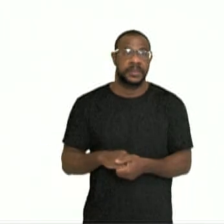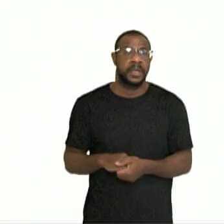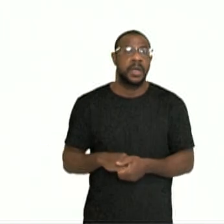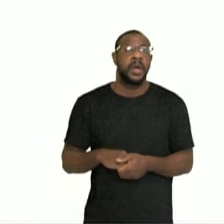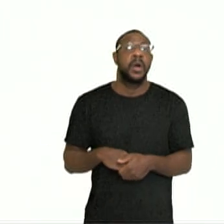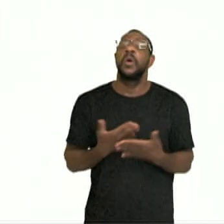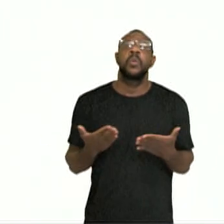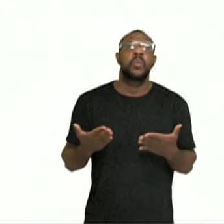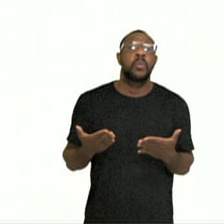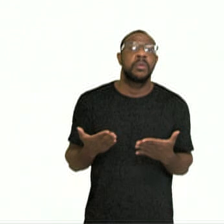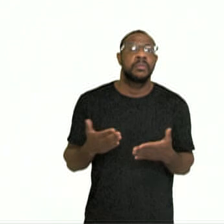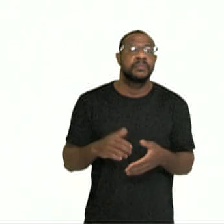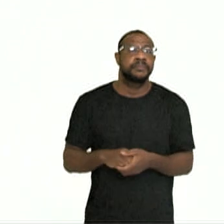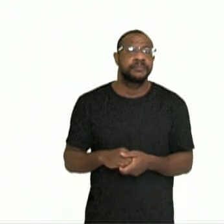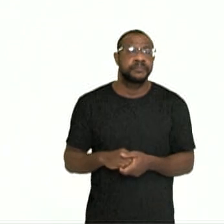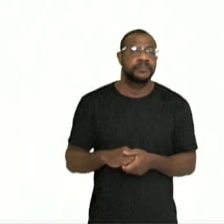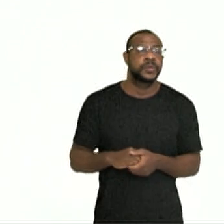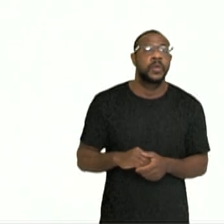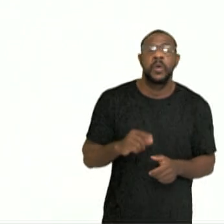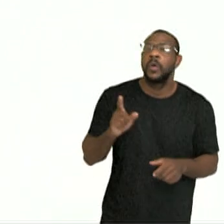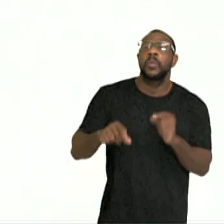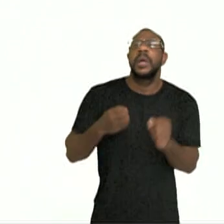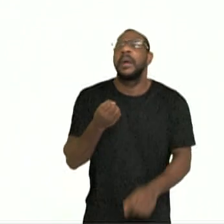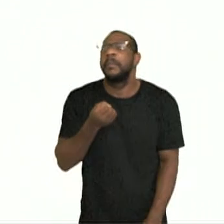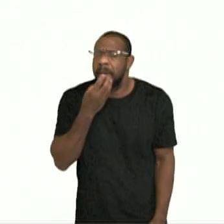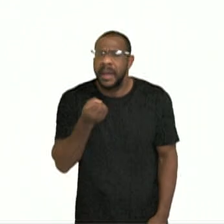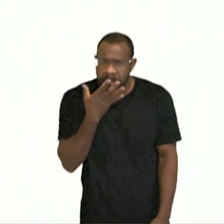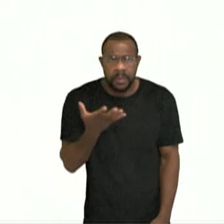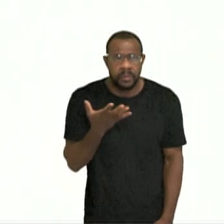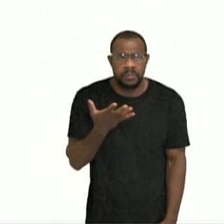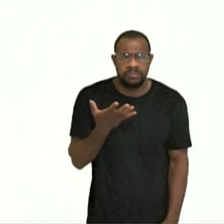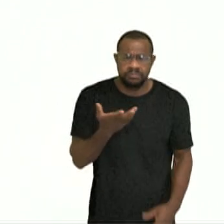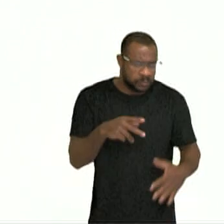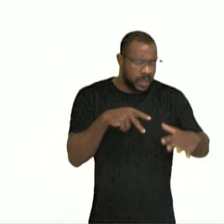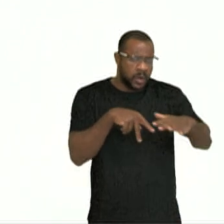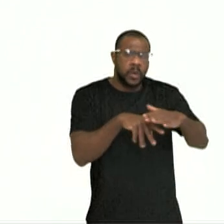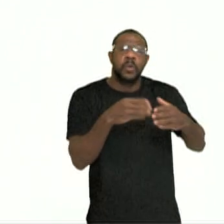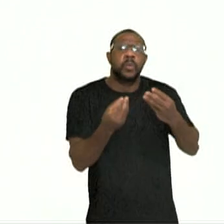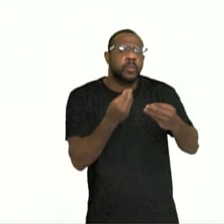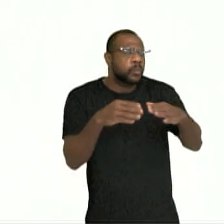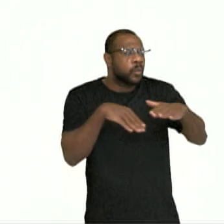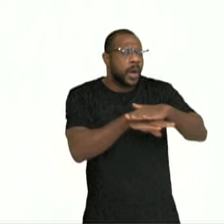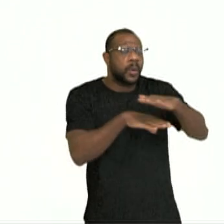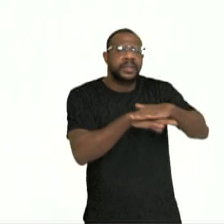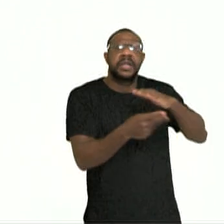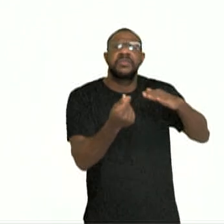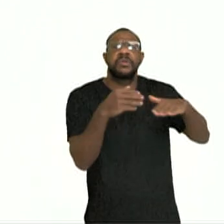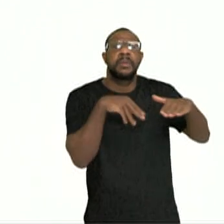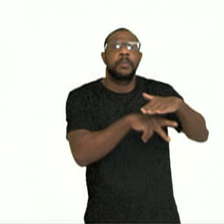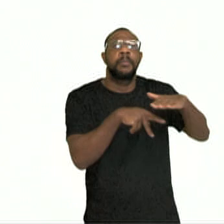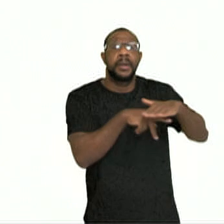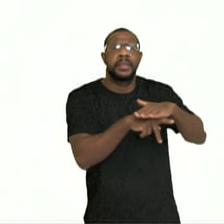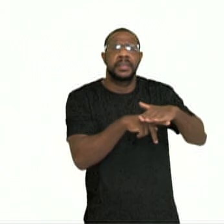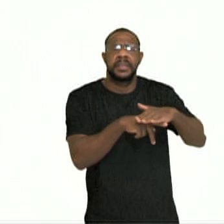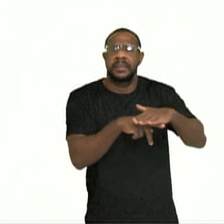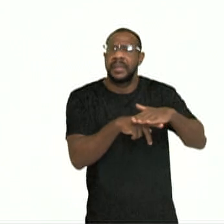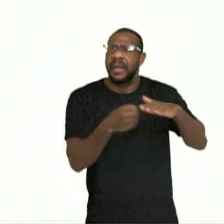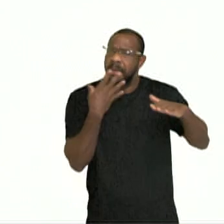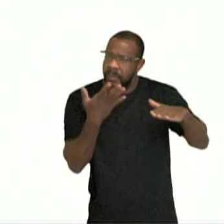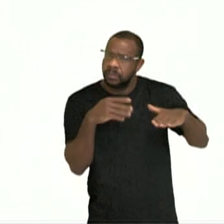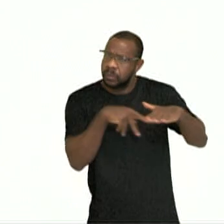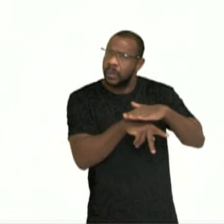qual é a vantagem que a Isabela guardar esse dinheiro na poupança? Qual é a vantagem em poupar traçando